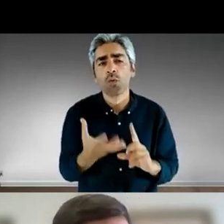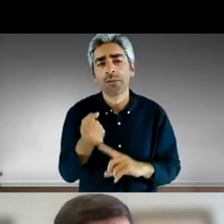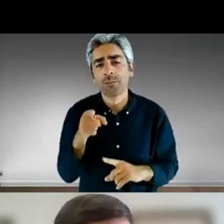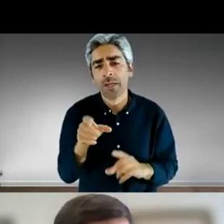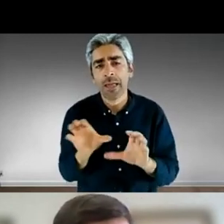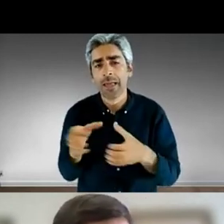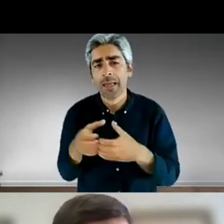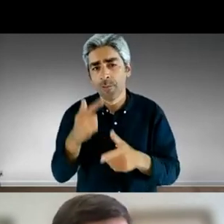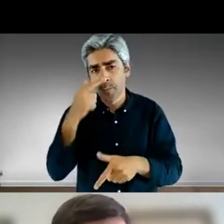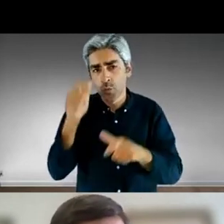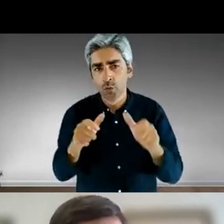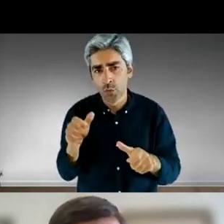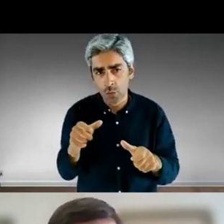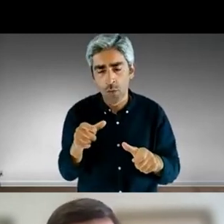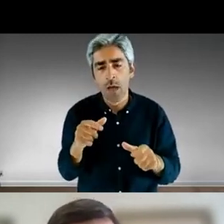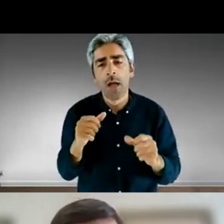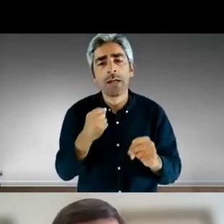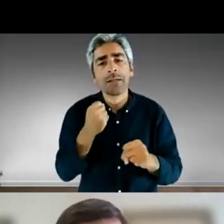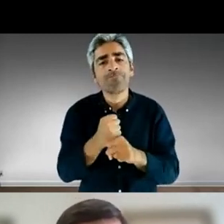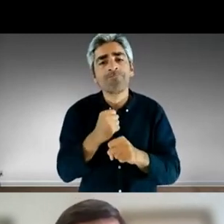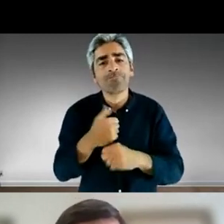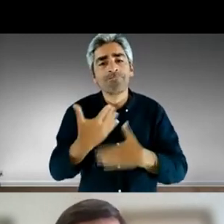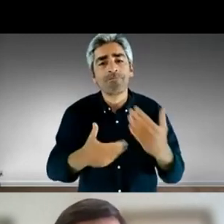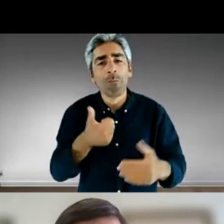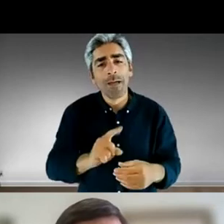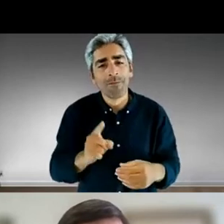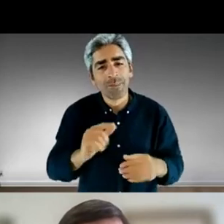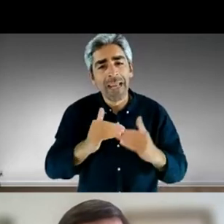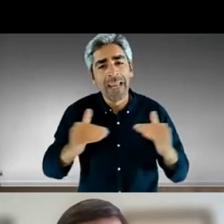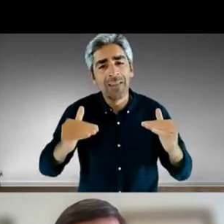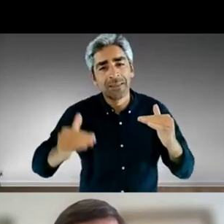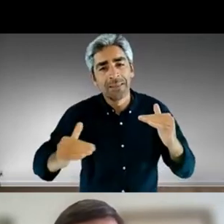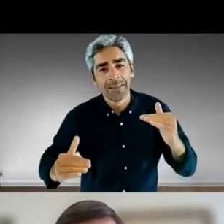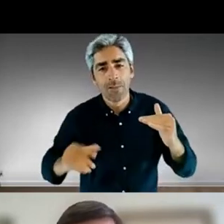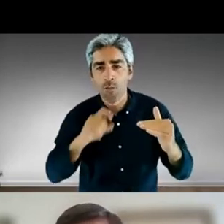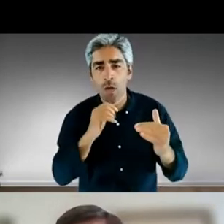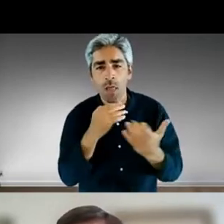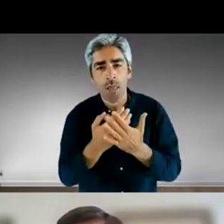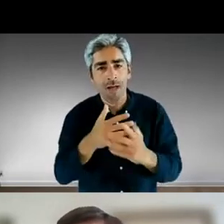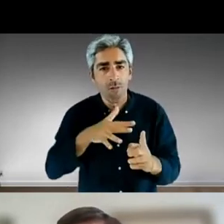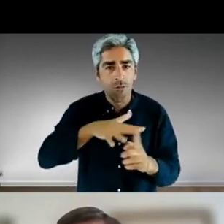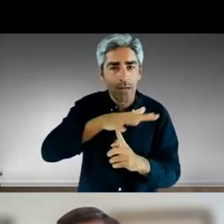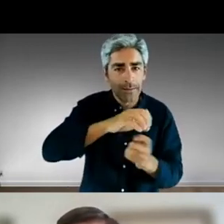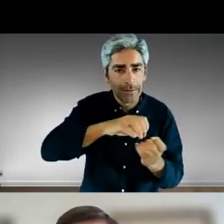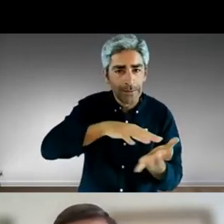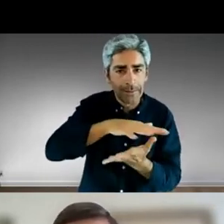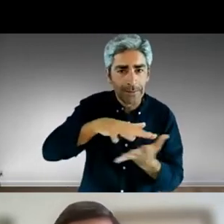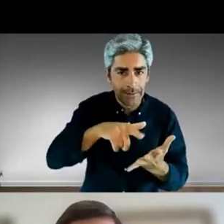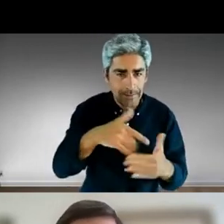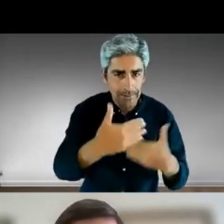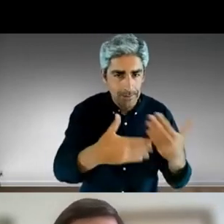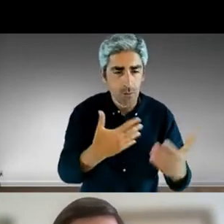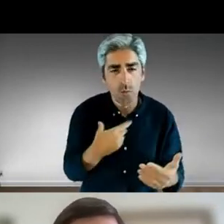equipas com pessoas com baixo desempenho ou pessoas até que poderiam causar alguma entropia nesse processo. E há aqui uma pergunta